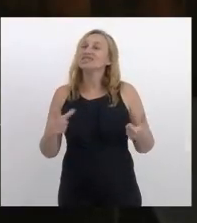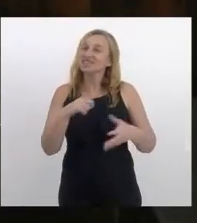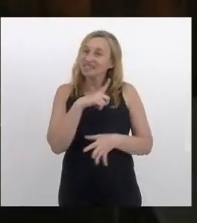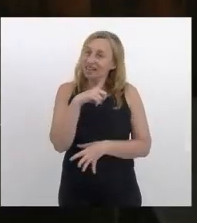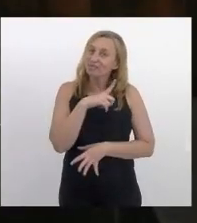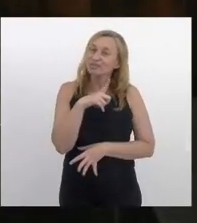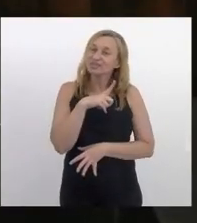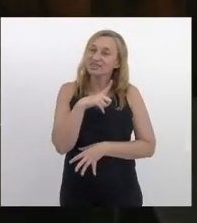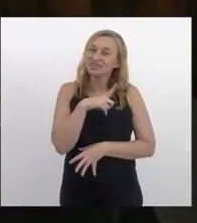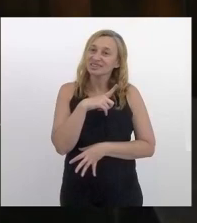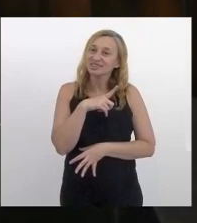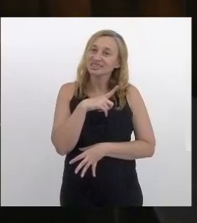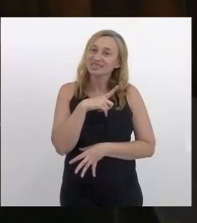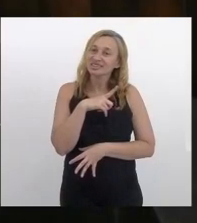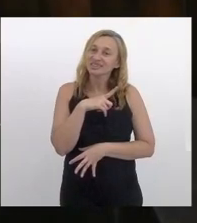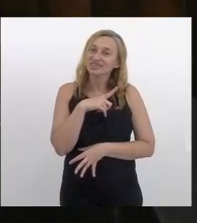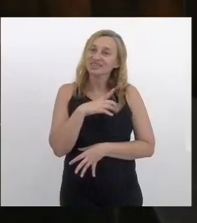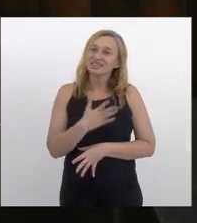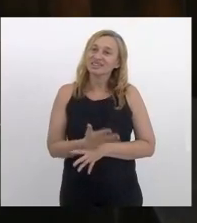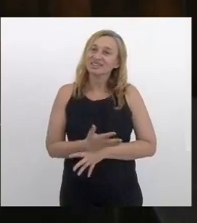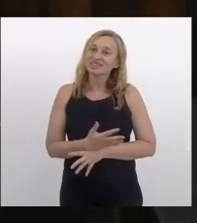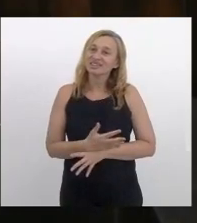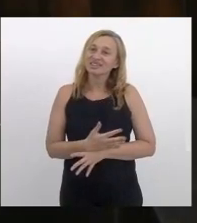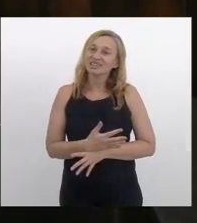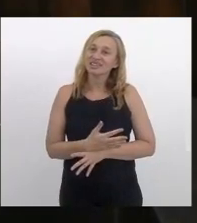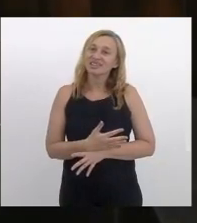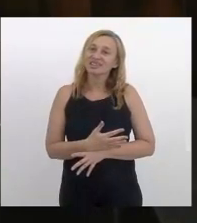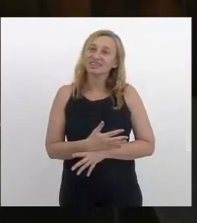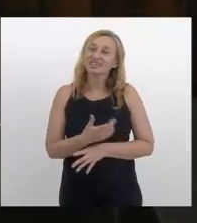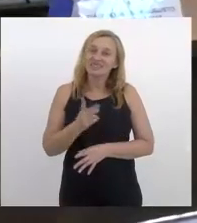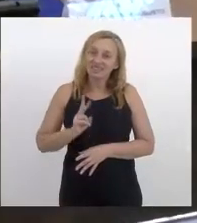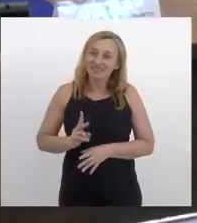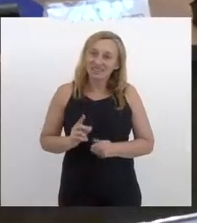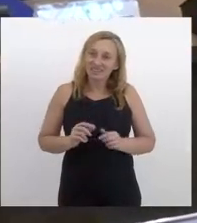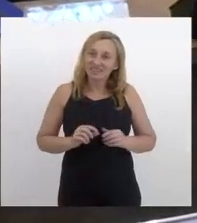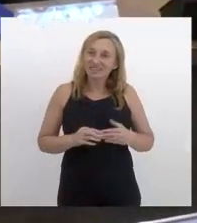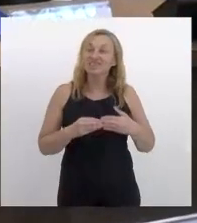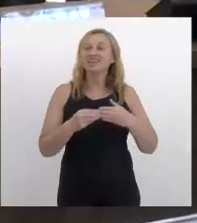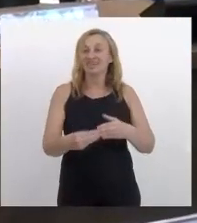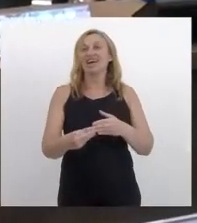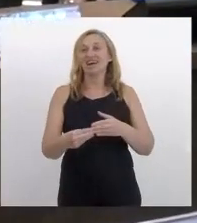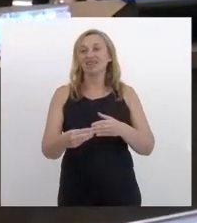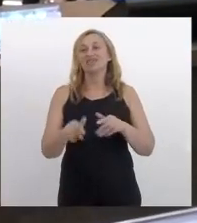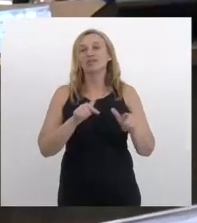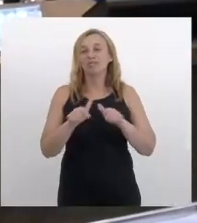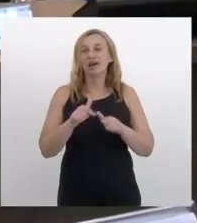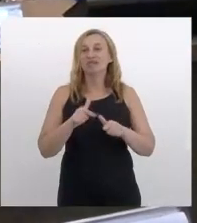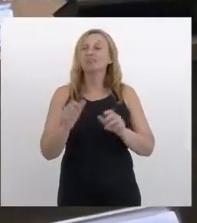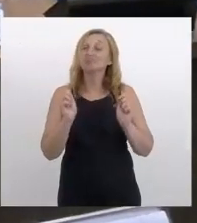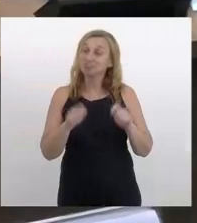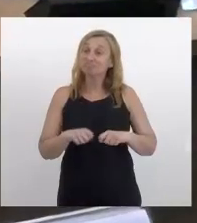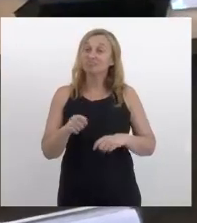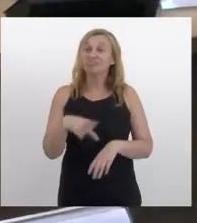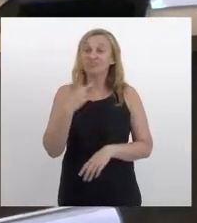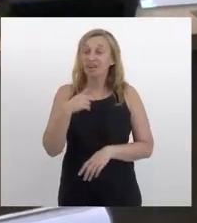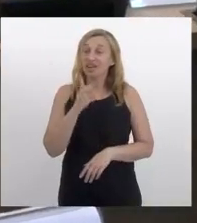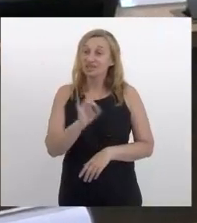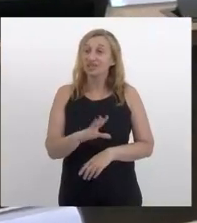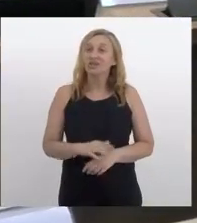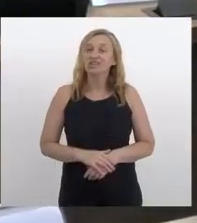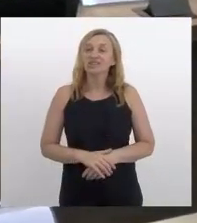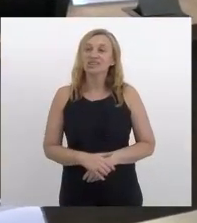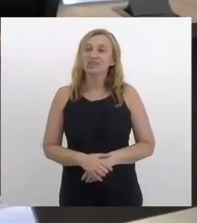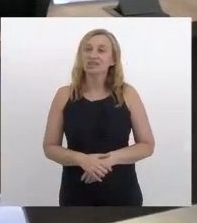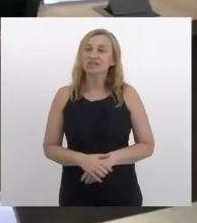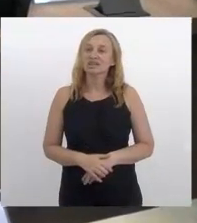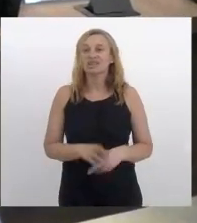temos para levar à frente. E que também não podemos colocar somente